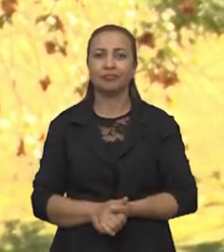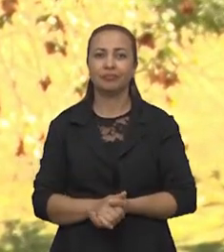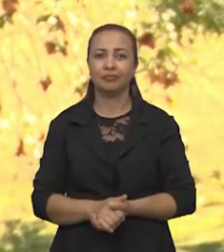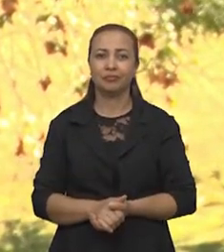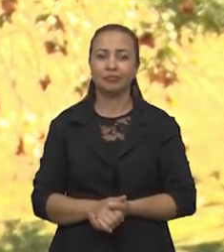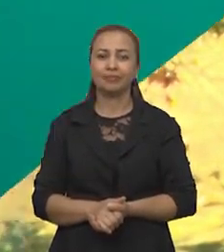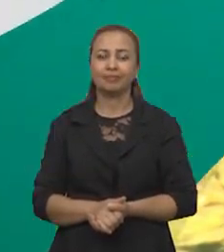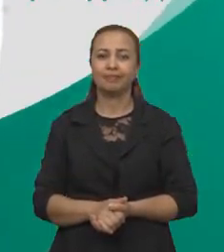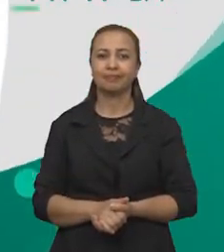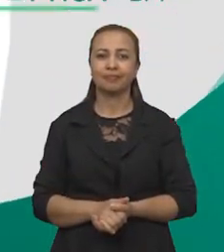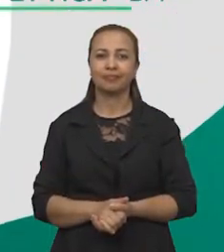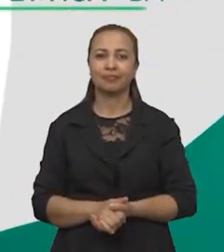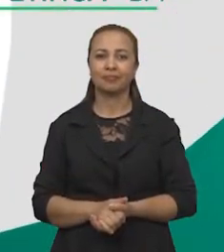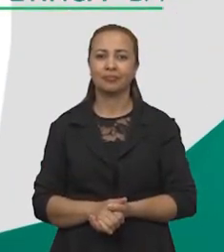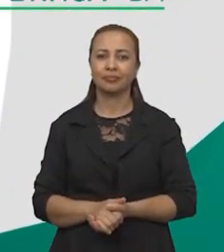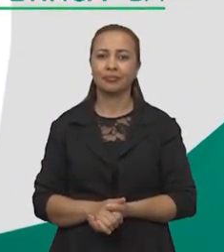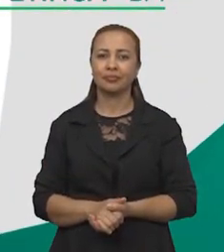pesquisa?